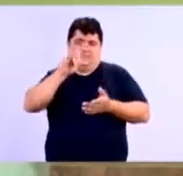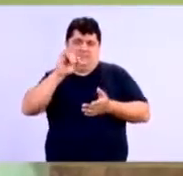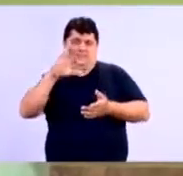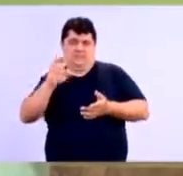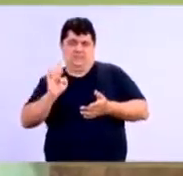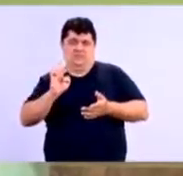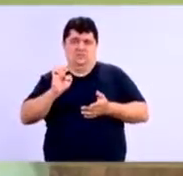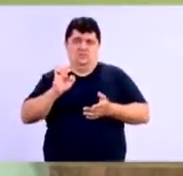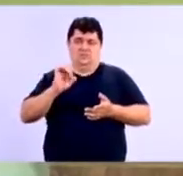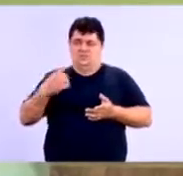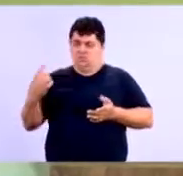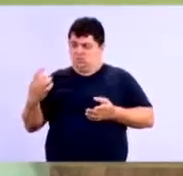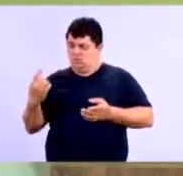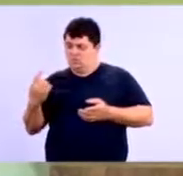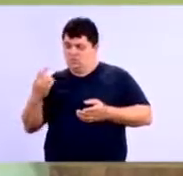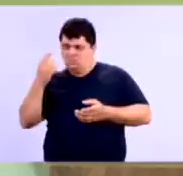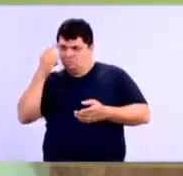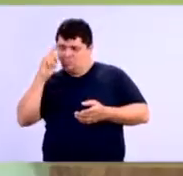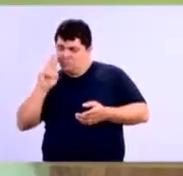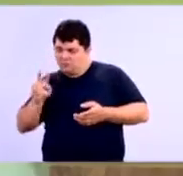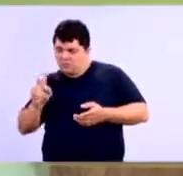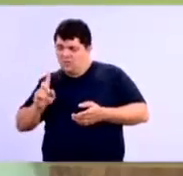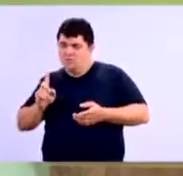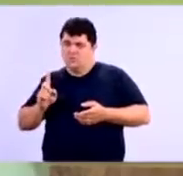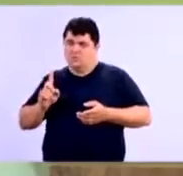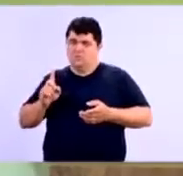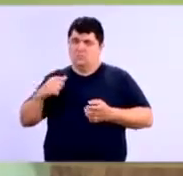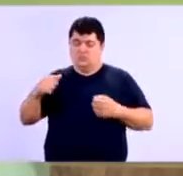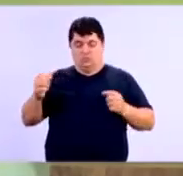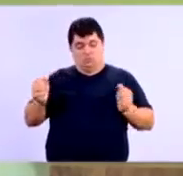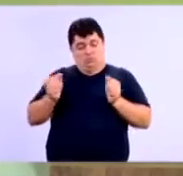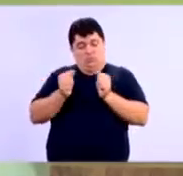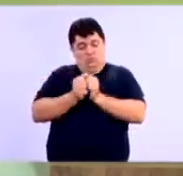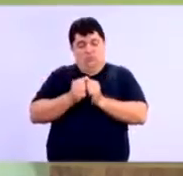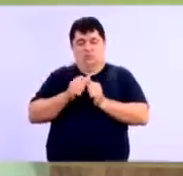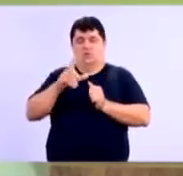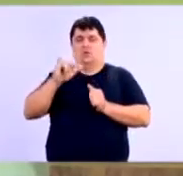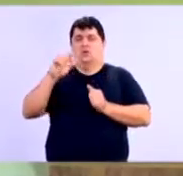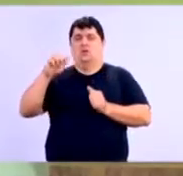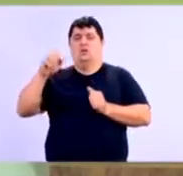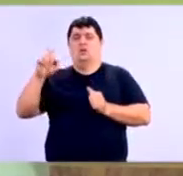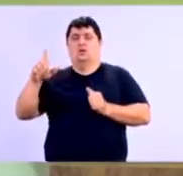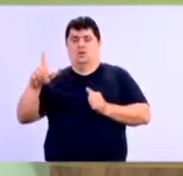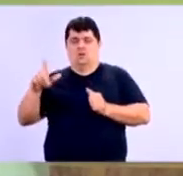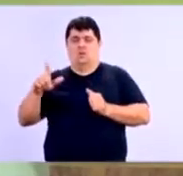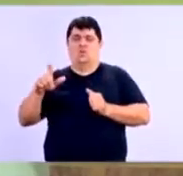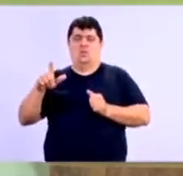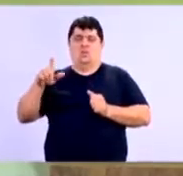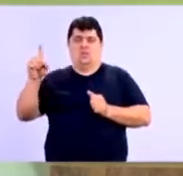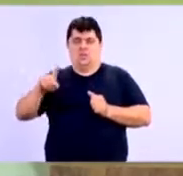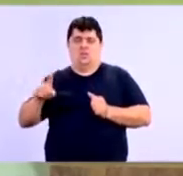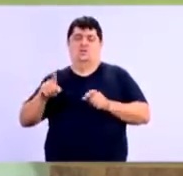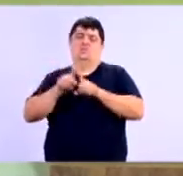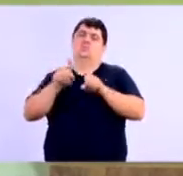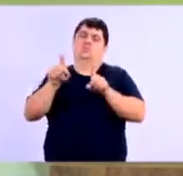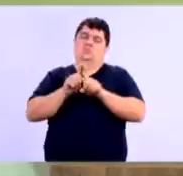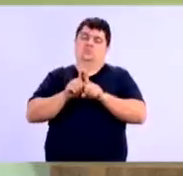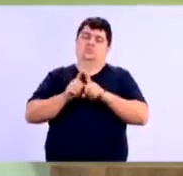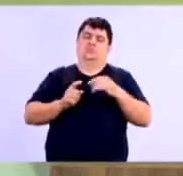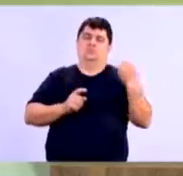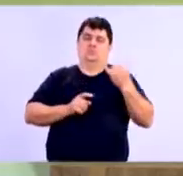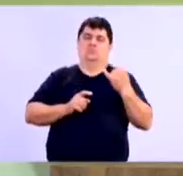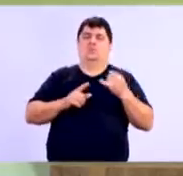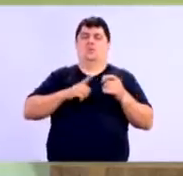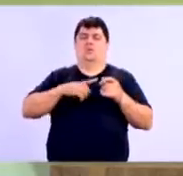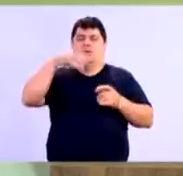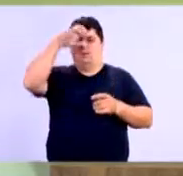analisados isoladamente. Por exemplo, nós aprendemos já o índice de liquidez, então analisa sempre junto com o índice de liquidez, né?